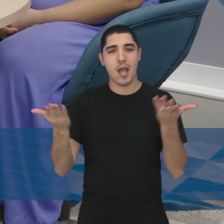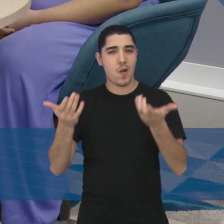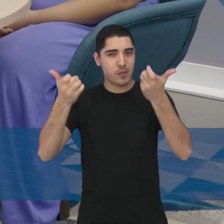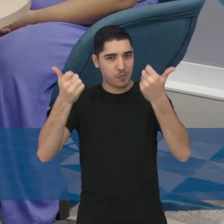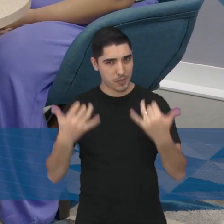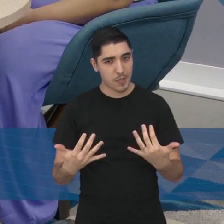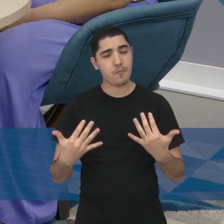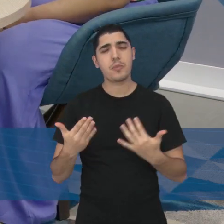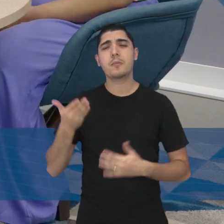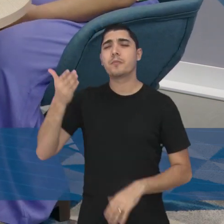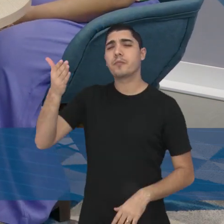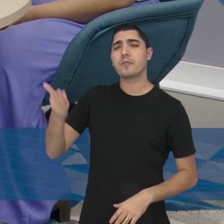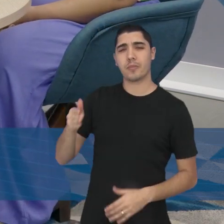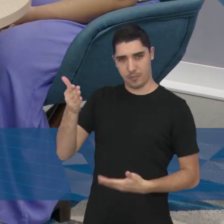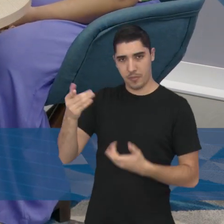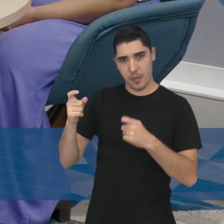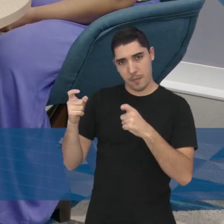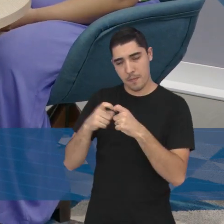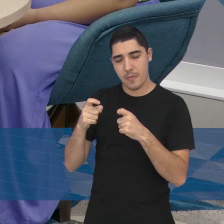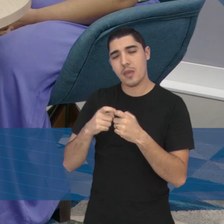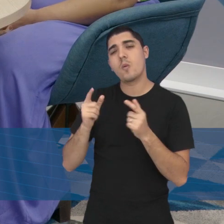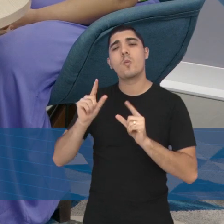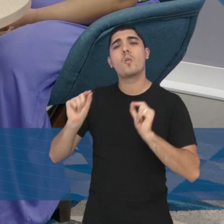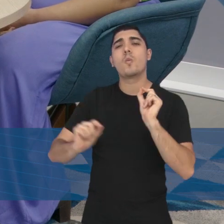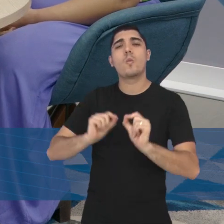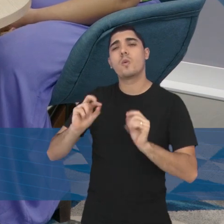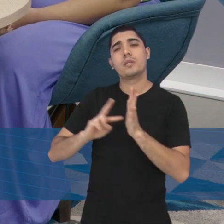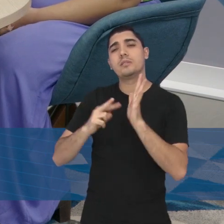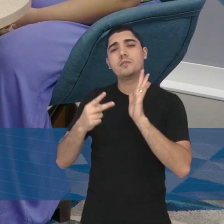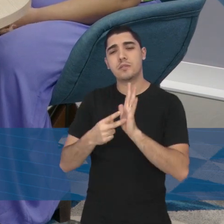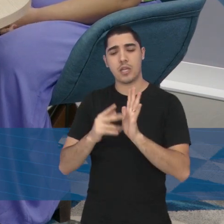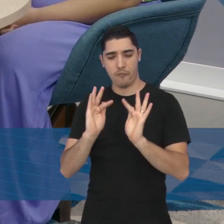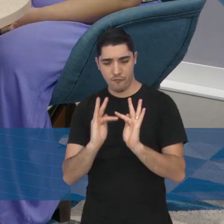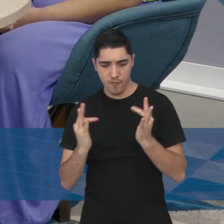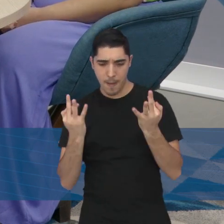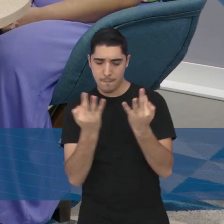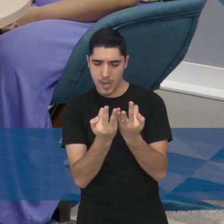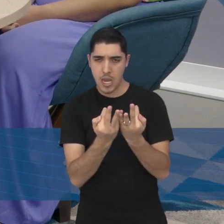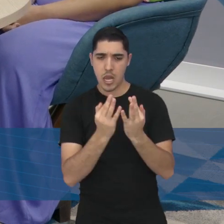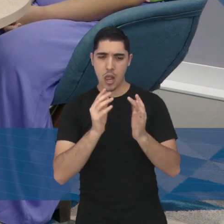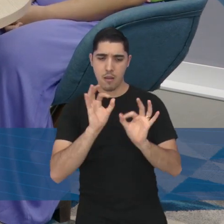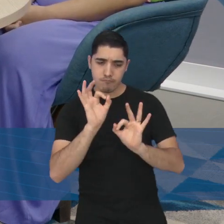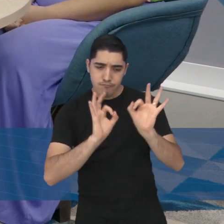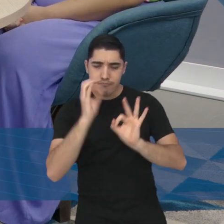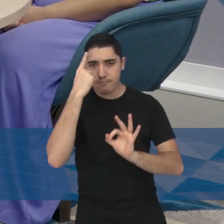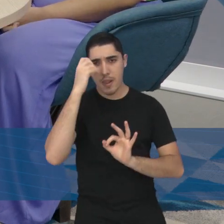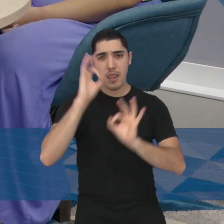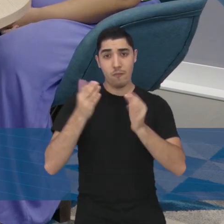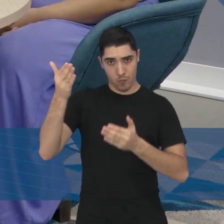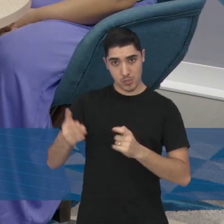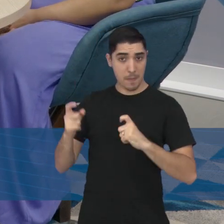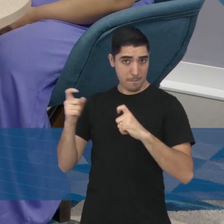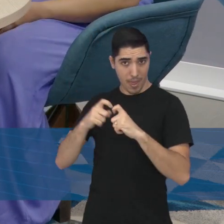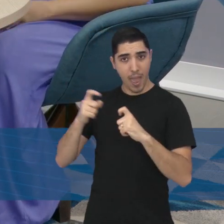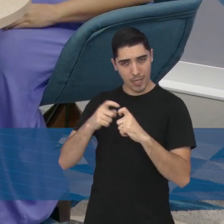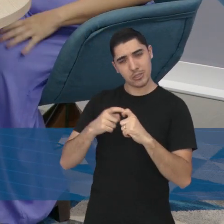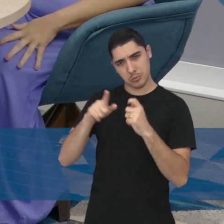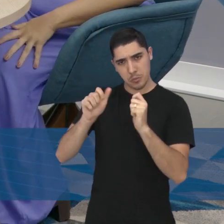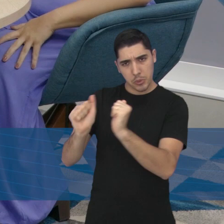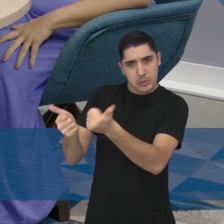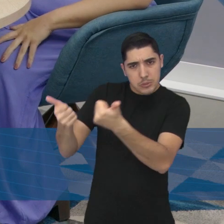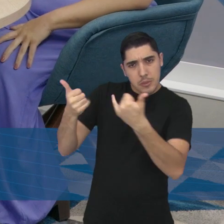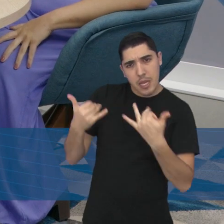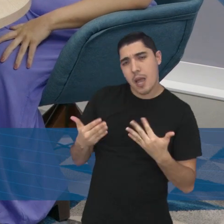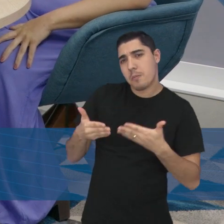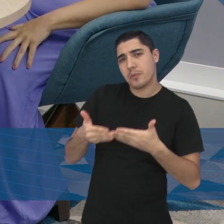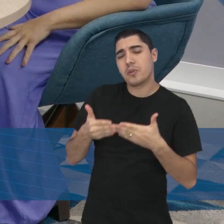falando, Estela, o que é de fato um planejamento familiar? Você como médica obstetra, explica um pouquinho pra gente o que de fato